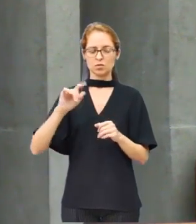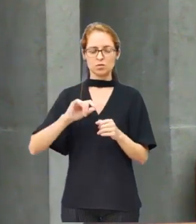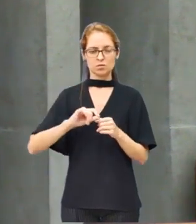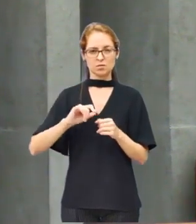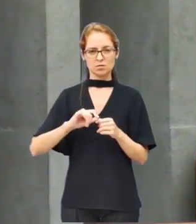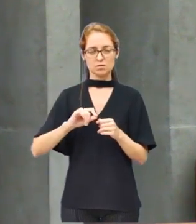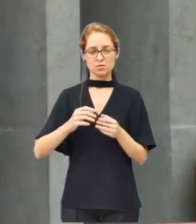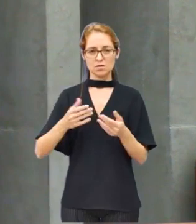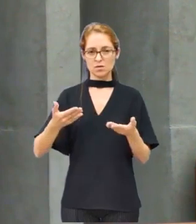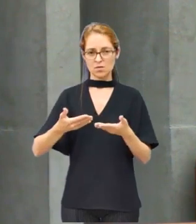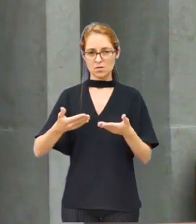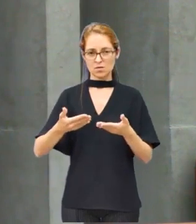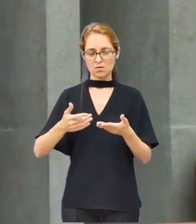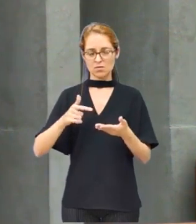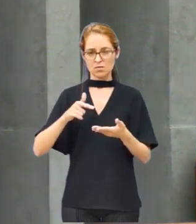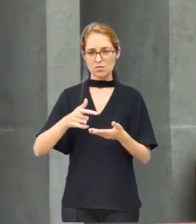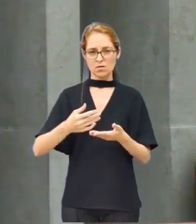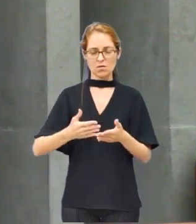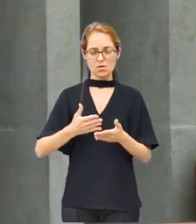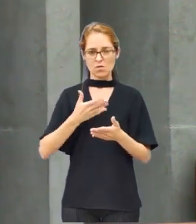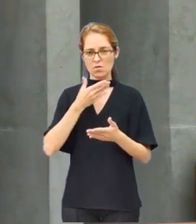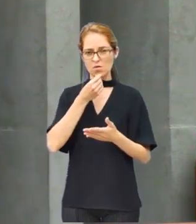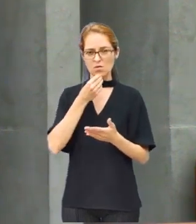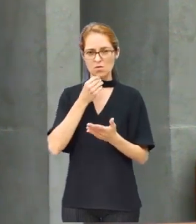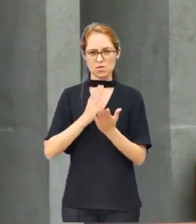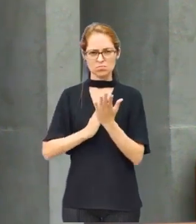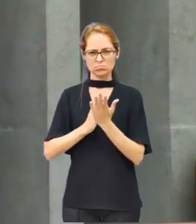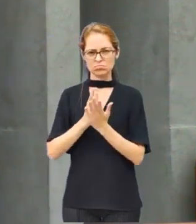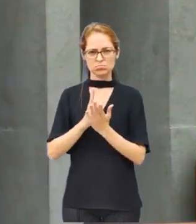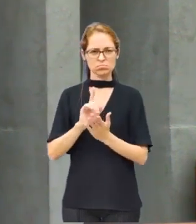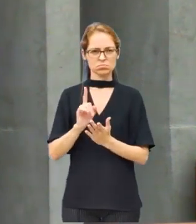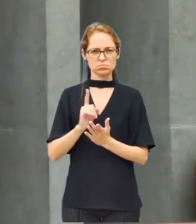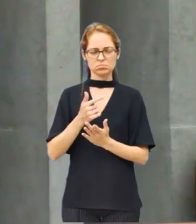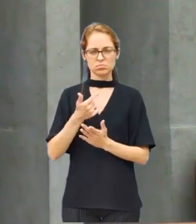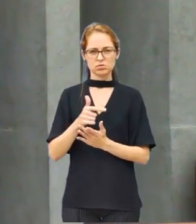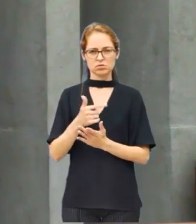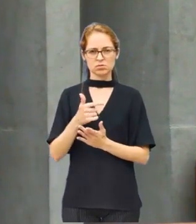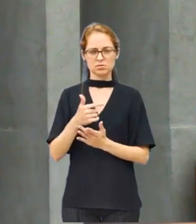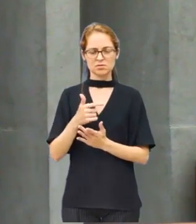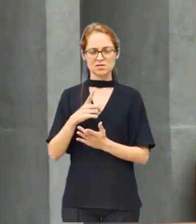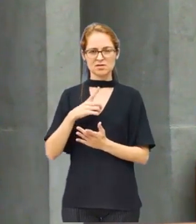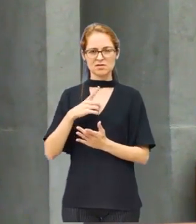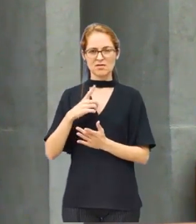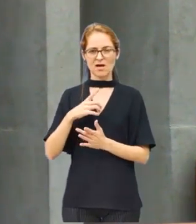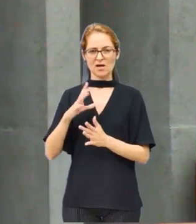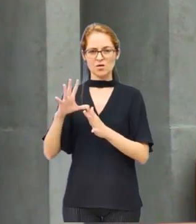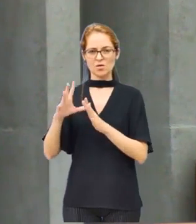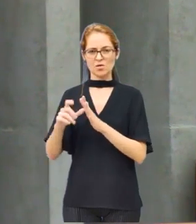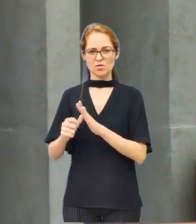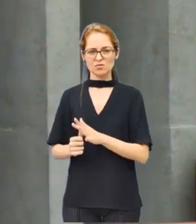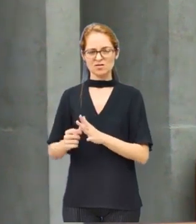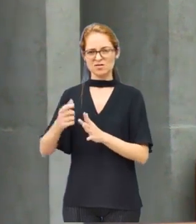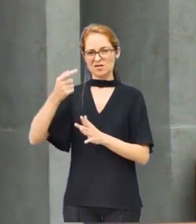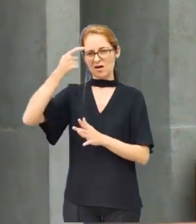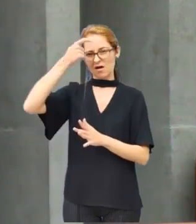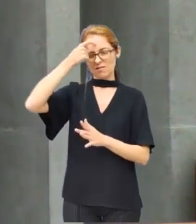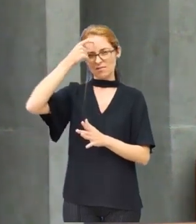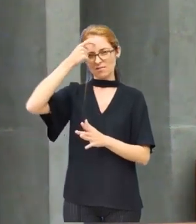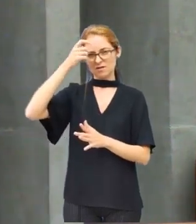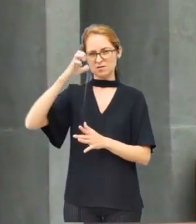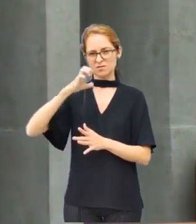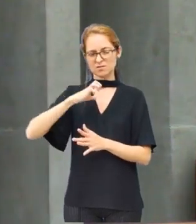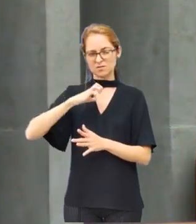mais retidão, mas a queda. Ele enfrenta corrupção, corrupção racional,